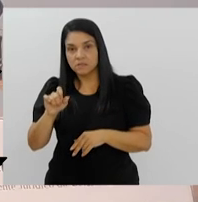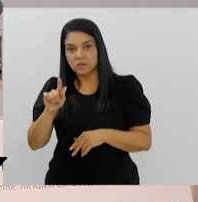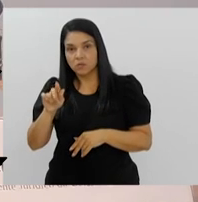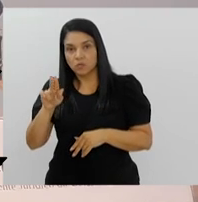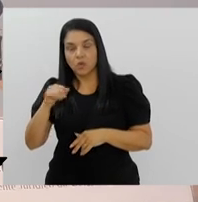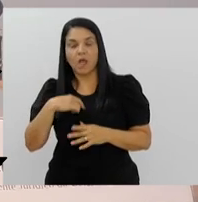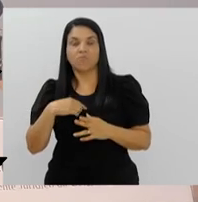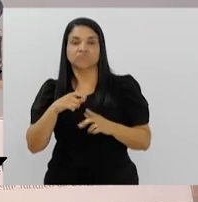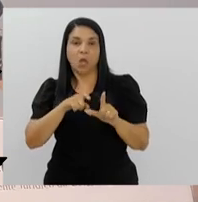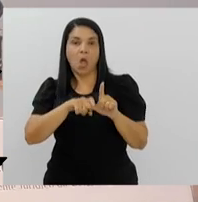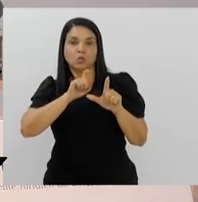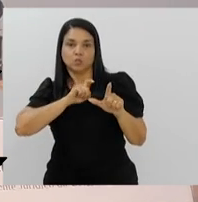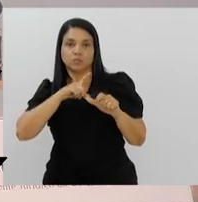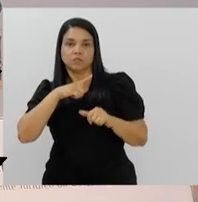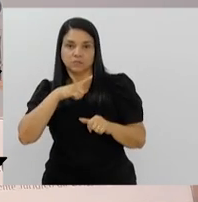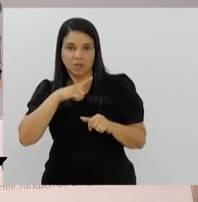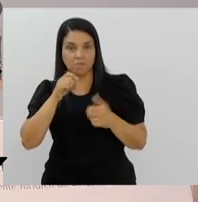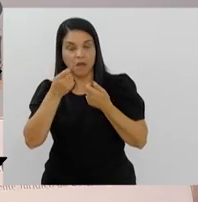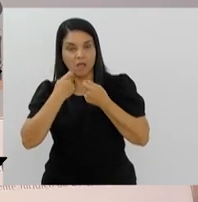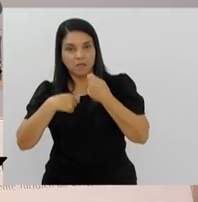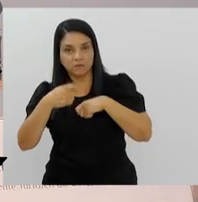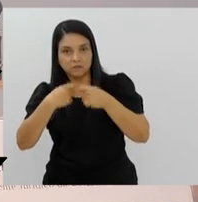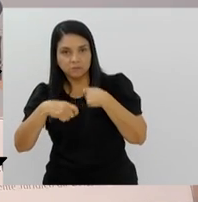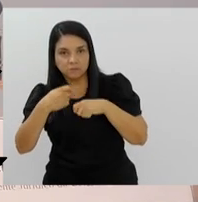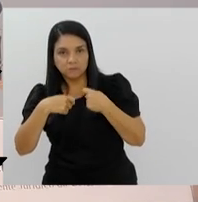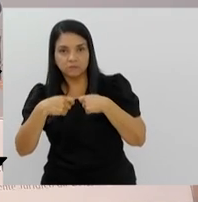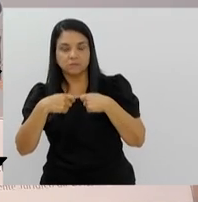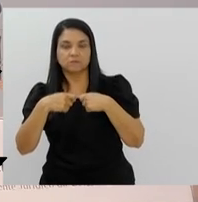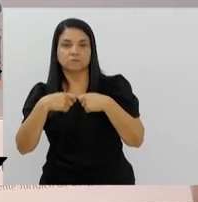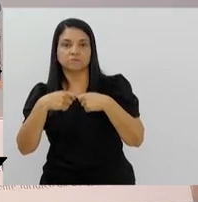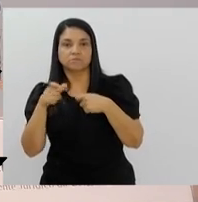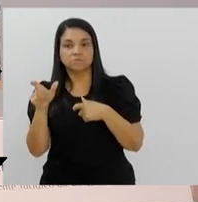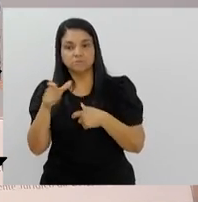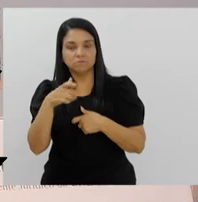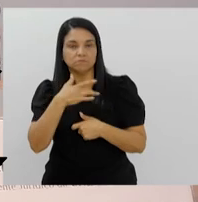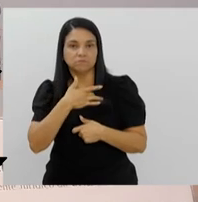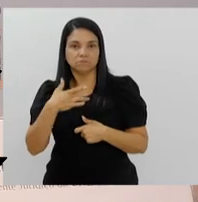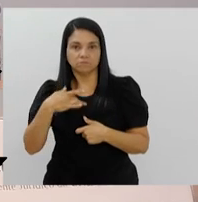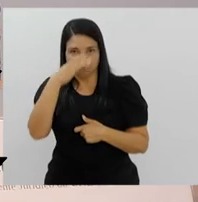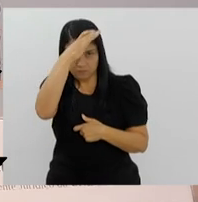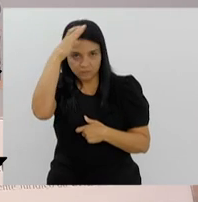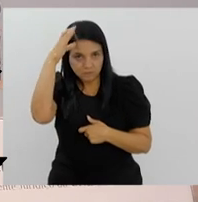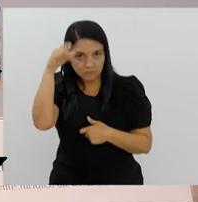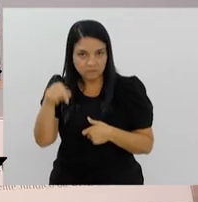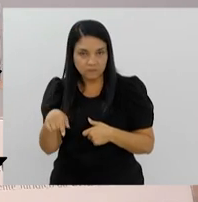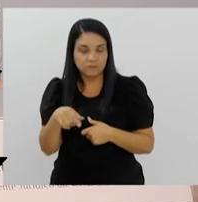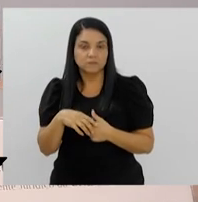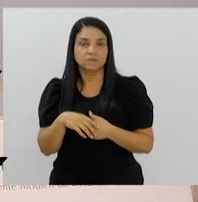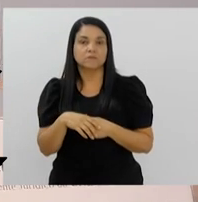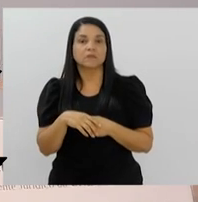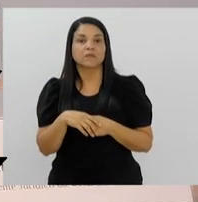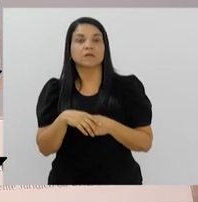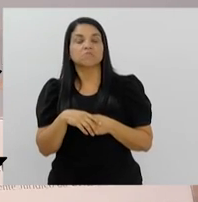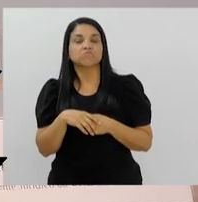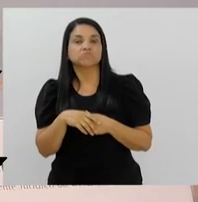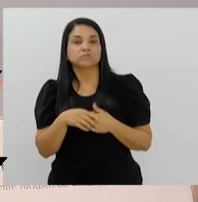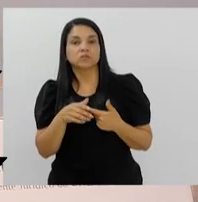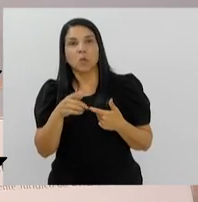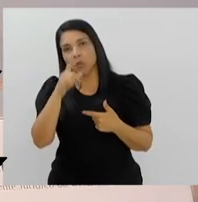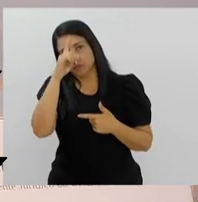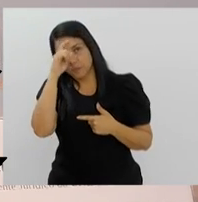eh em relação à administração da sua carteira de beneficiários e de eventuais